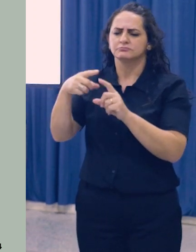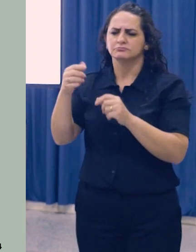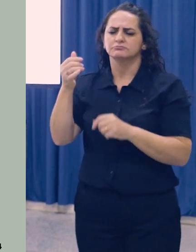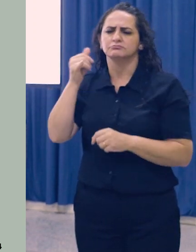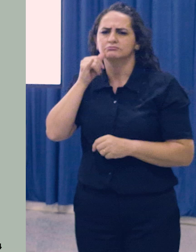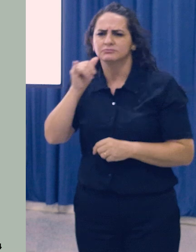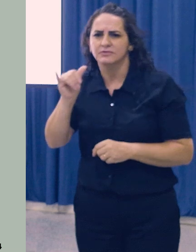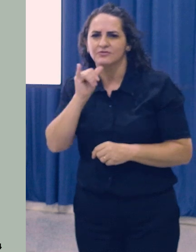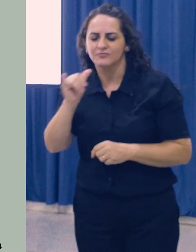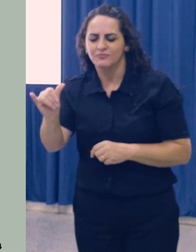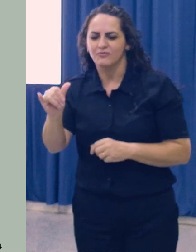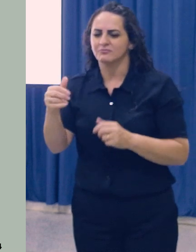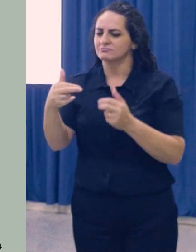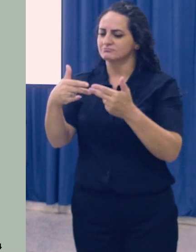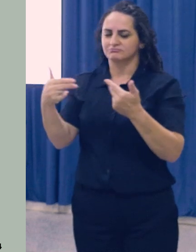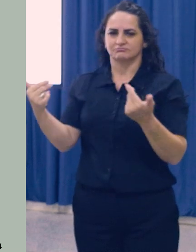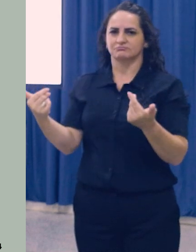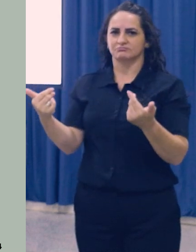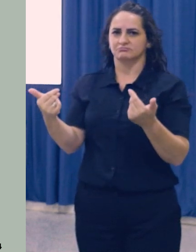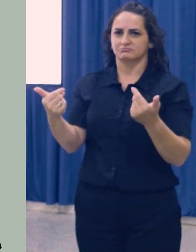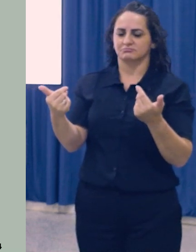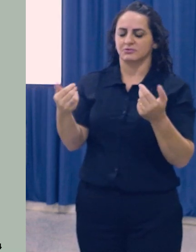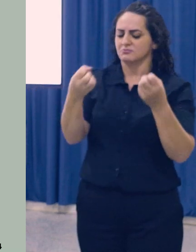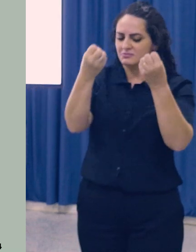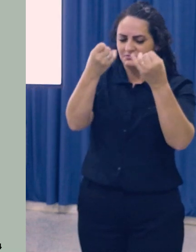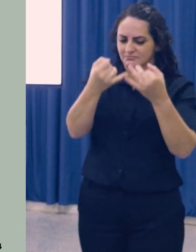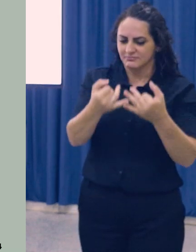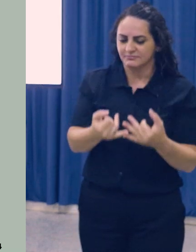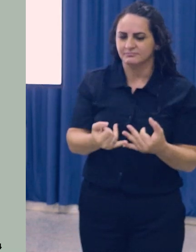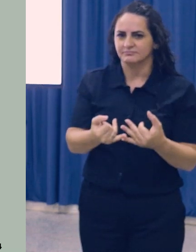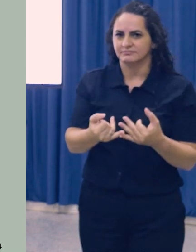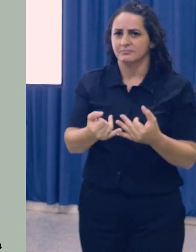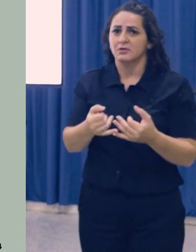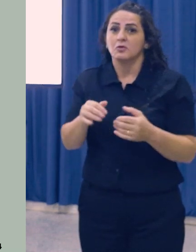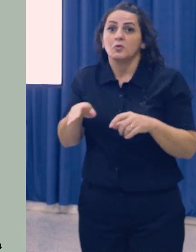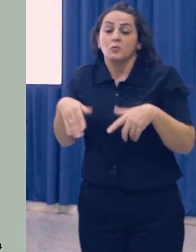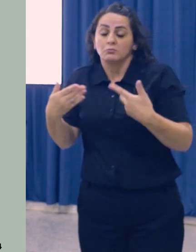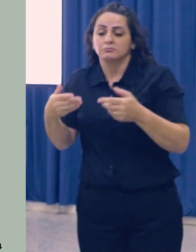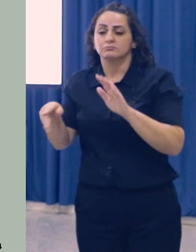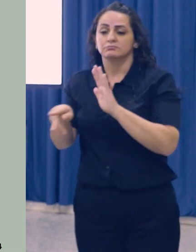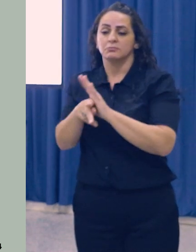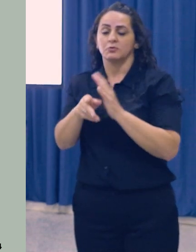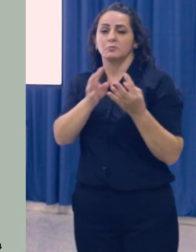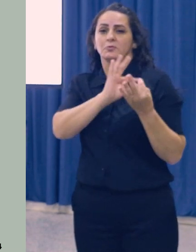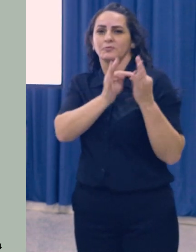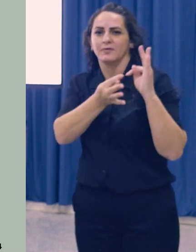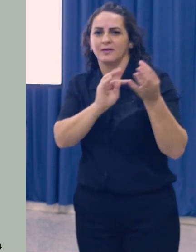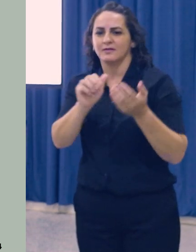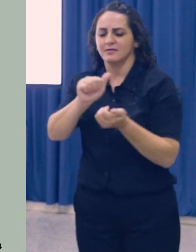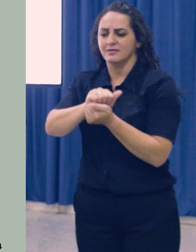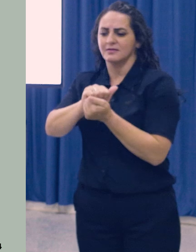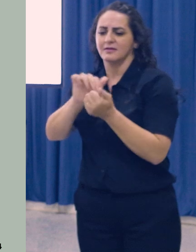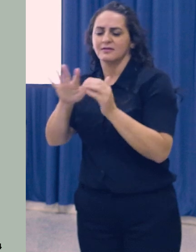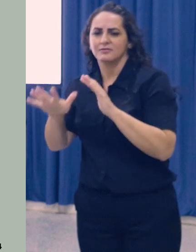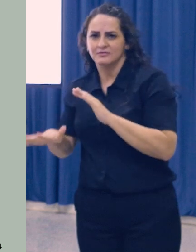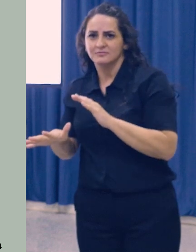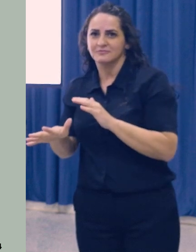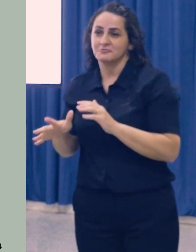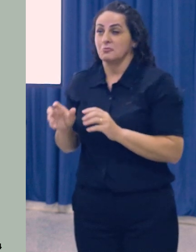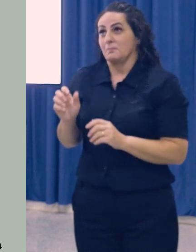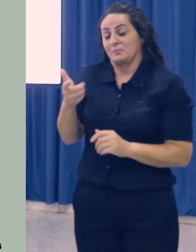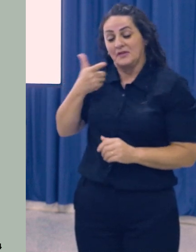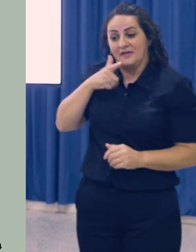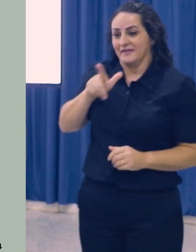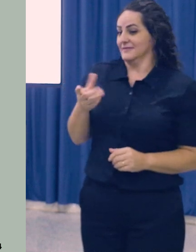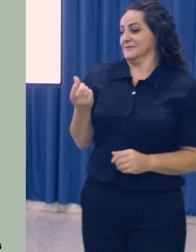de alguma coisa, vamos dizer um documentário, seja explorar técnicas artísticas, seja ganhar dinheiro, Tem